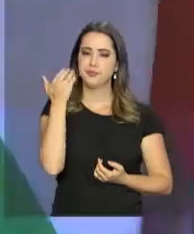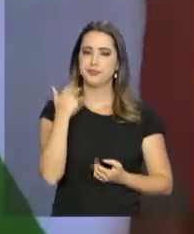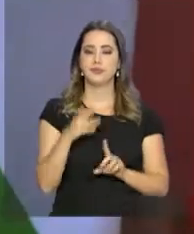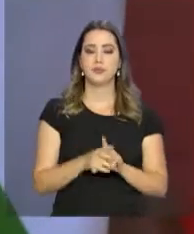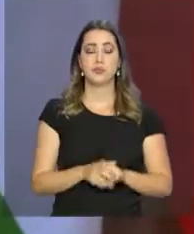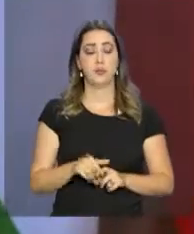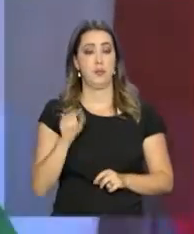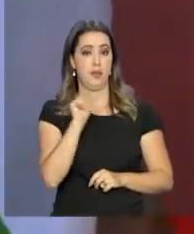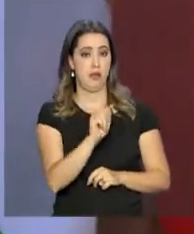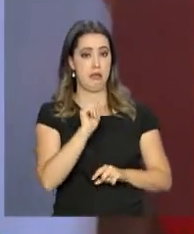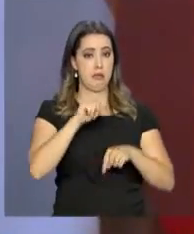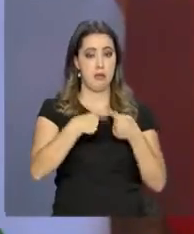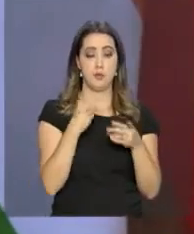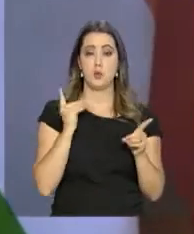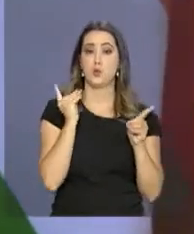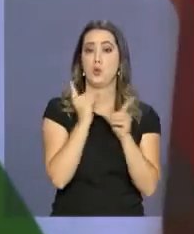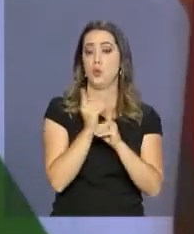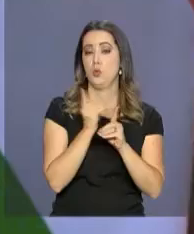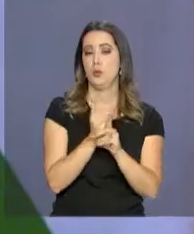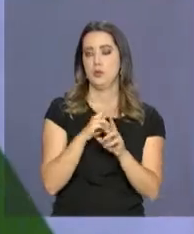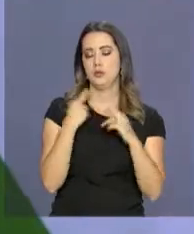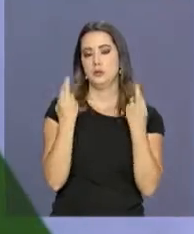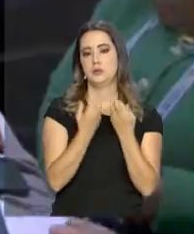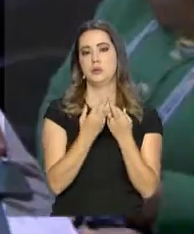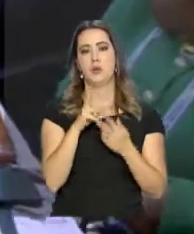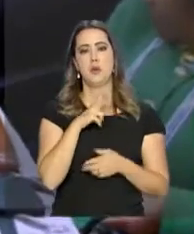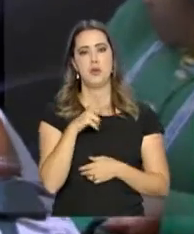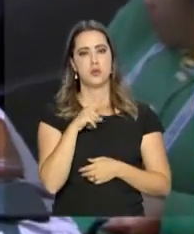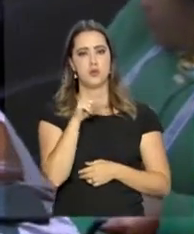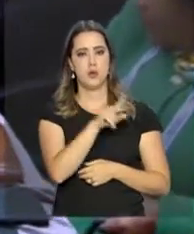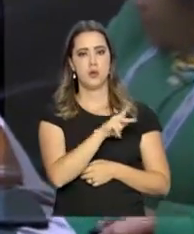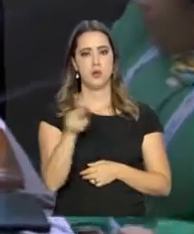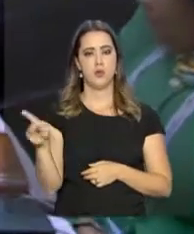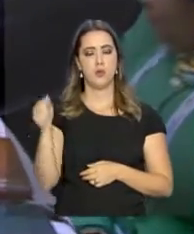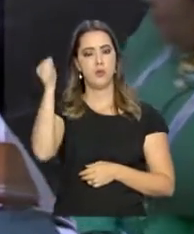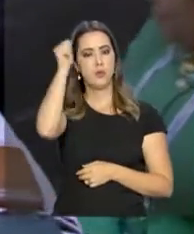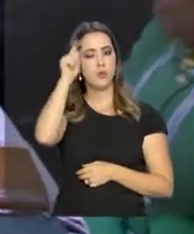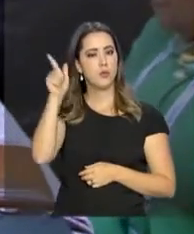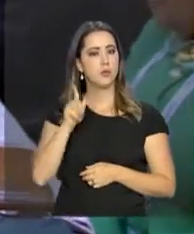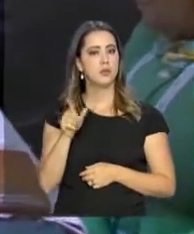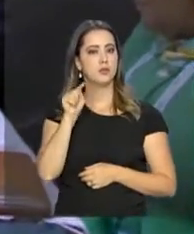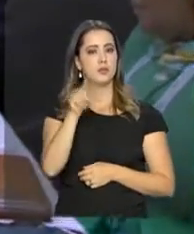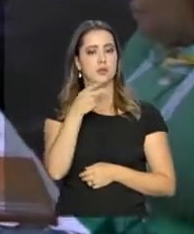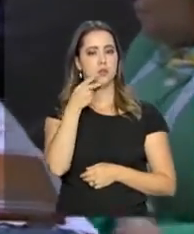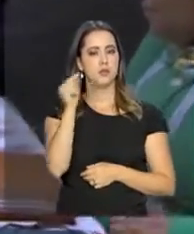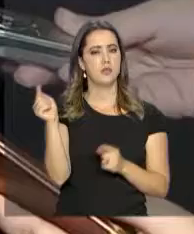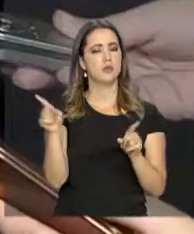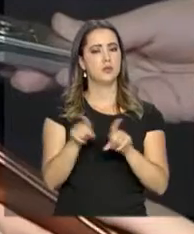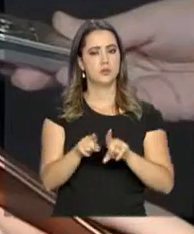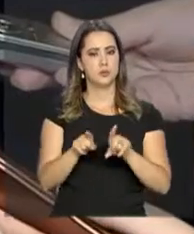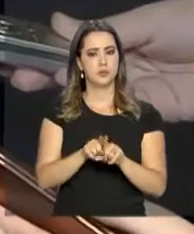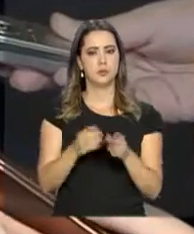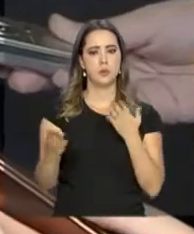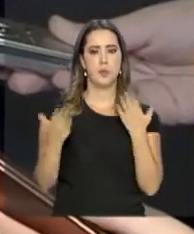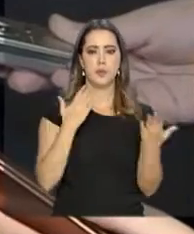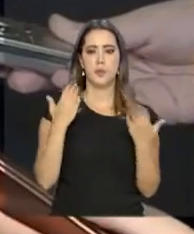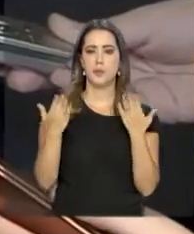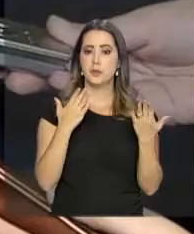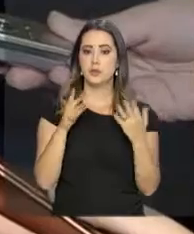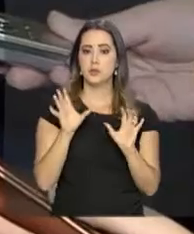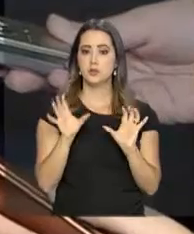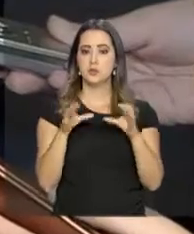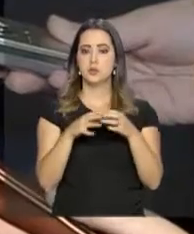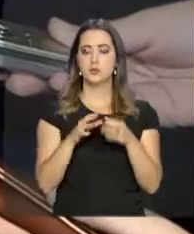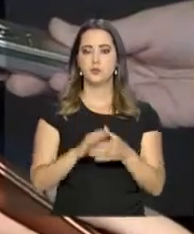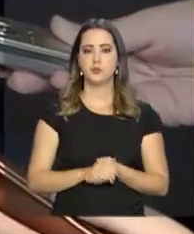governo, o presidente Temer se reuniu de forma privada com o presidente da África do Sul e fez também um balanço sobre a